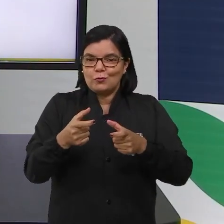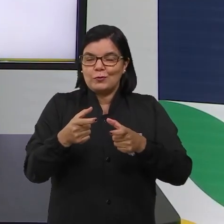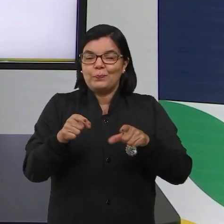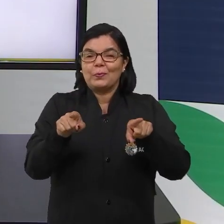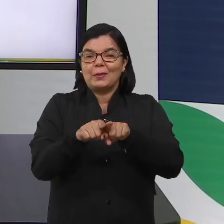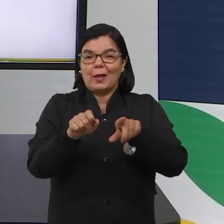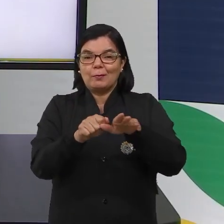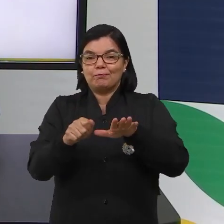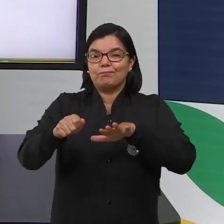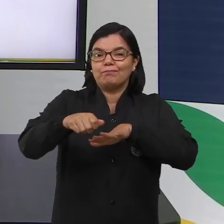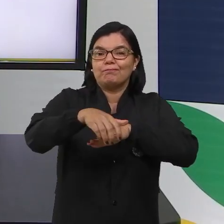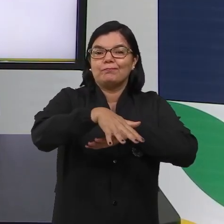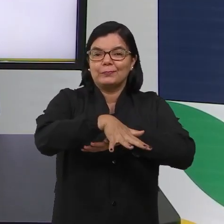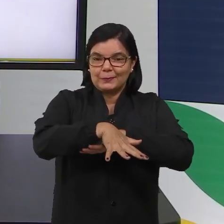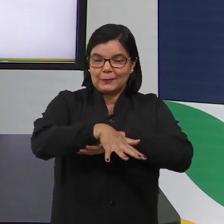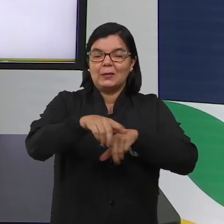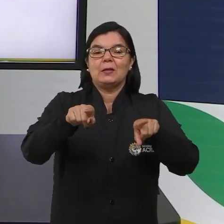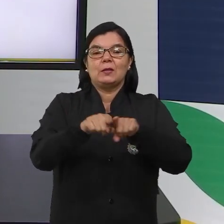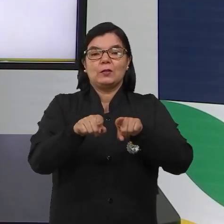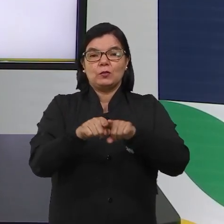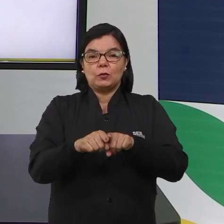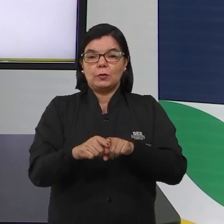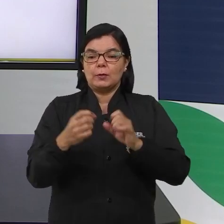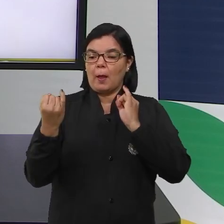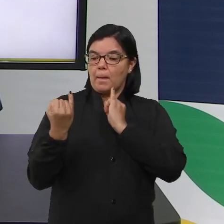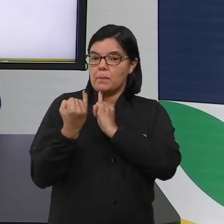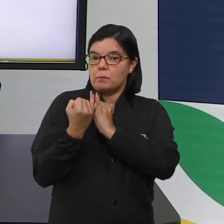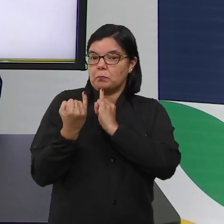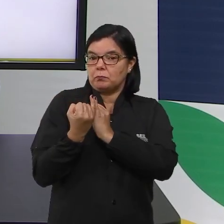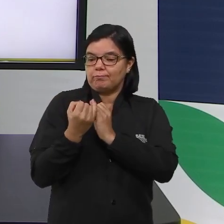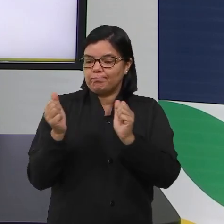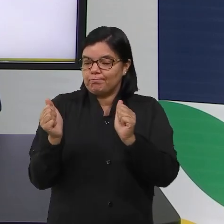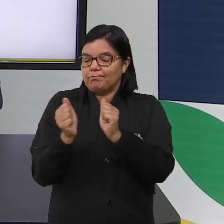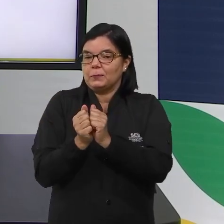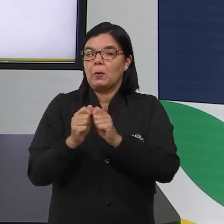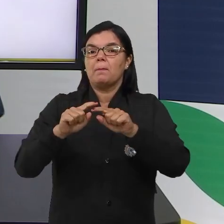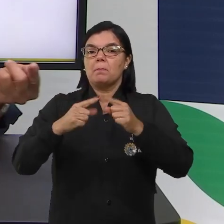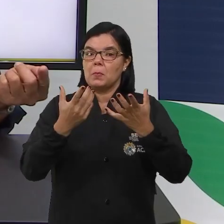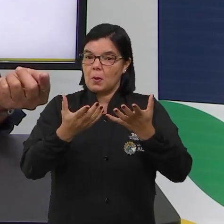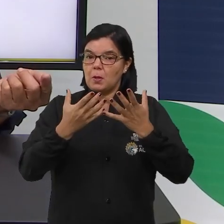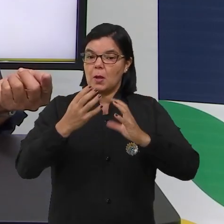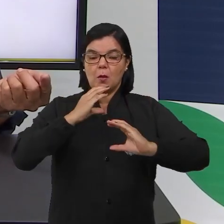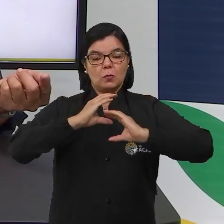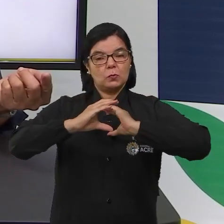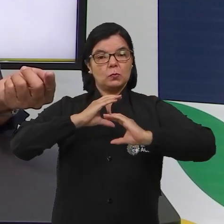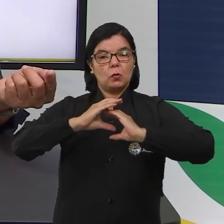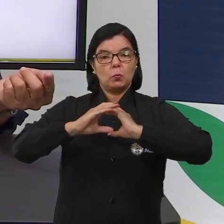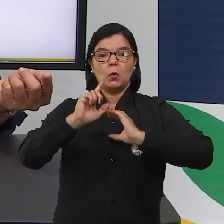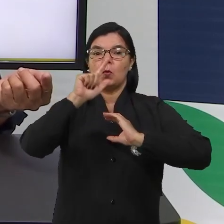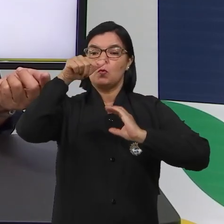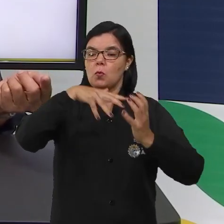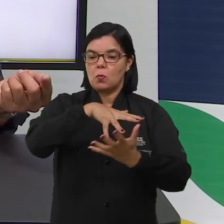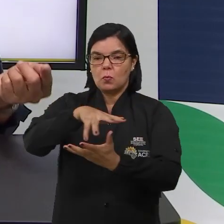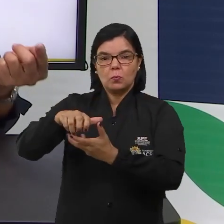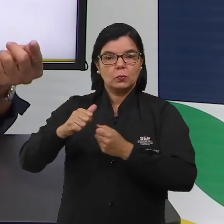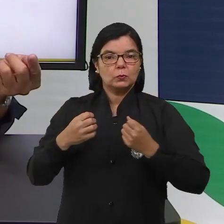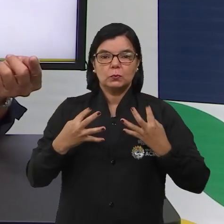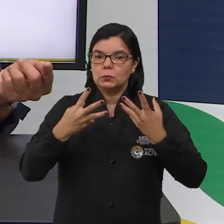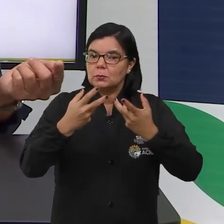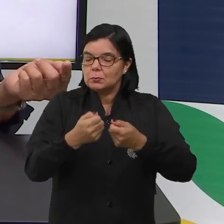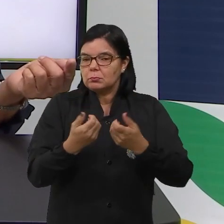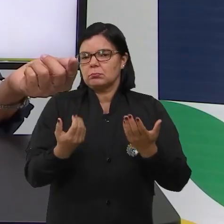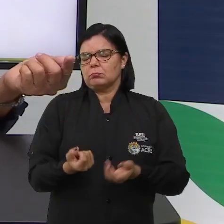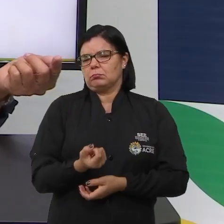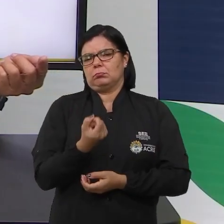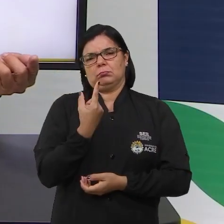se comunica intimamente com quem está próximo de nós, mas quer fazer essa comunicação com o mundo inteiro? É um